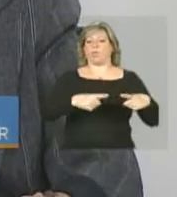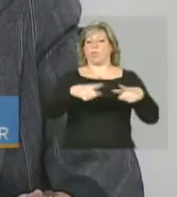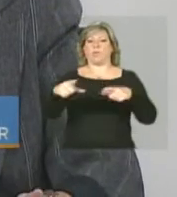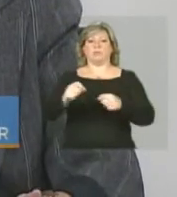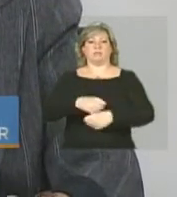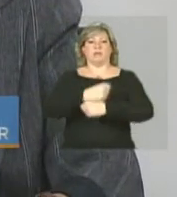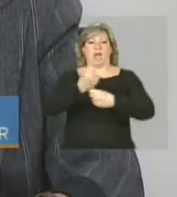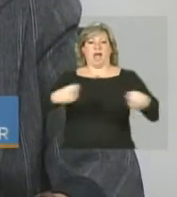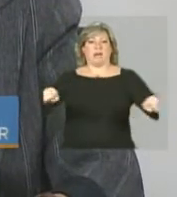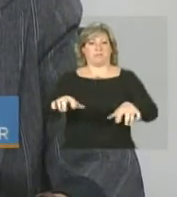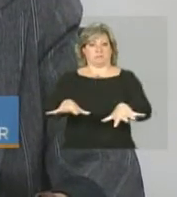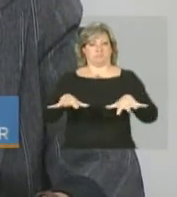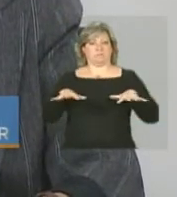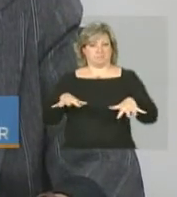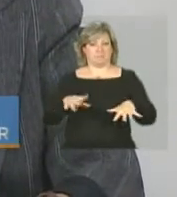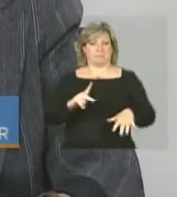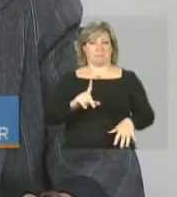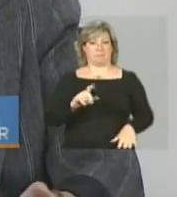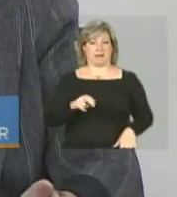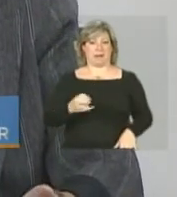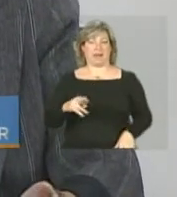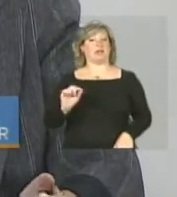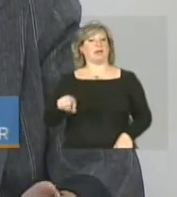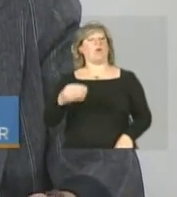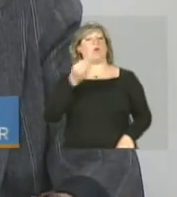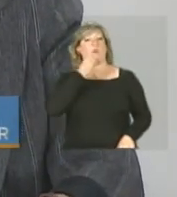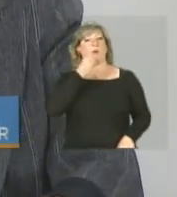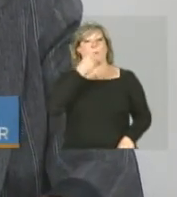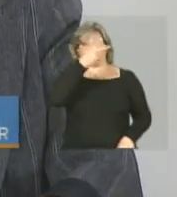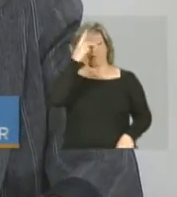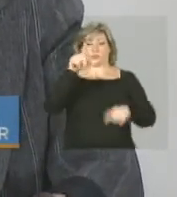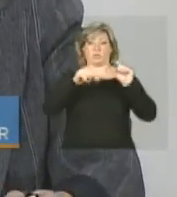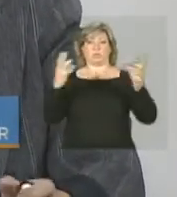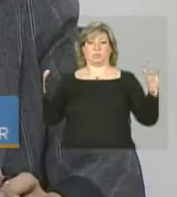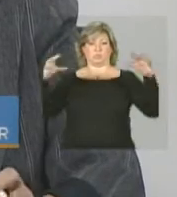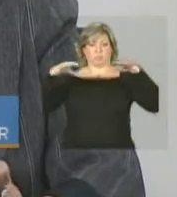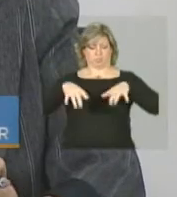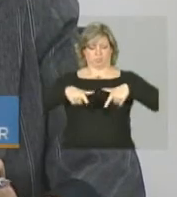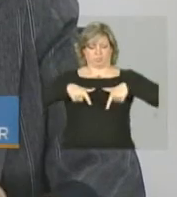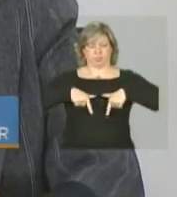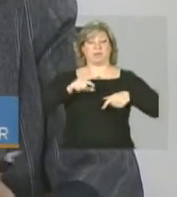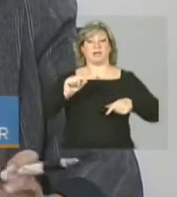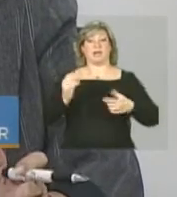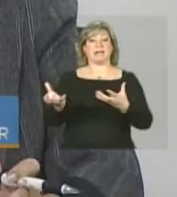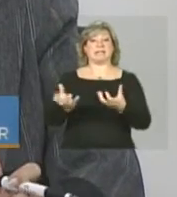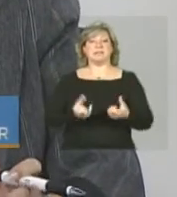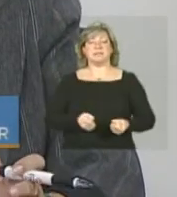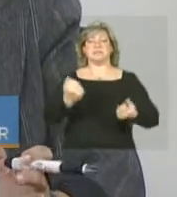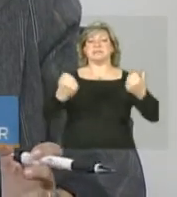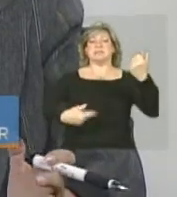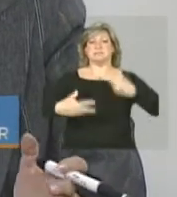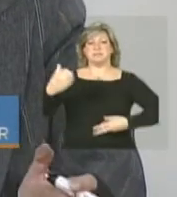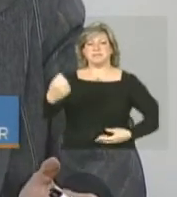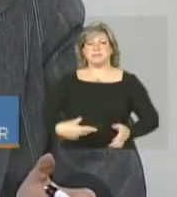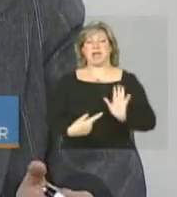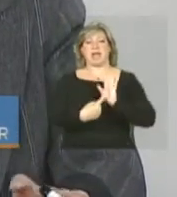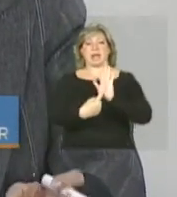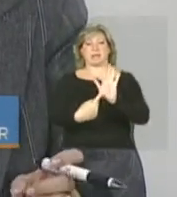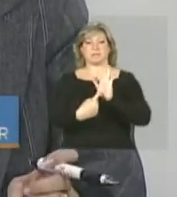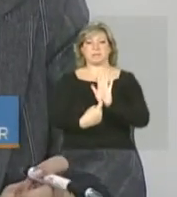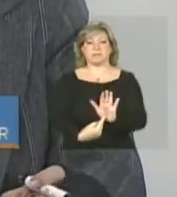de plenária. Então é uma oportunidade dos delegados e delegadas receberem uma explicação, uma